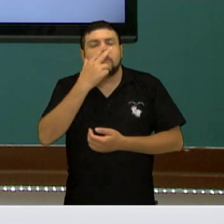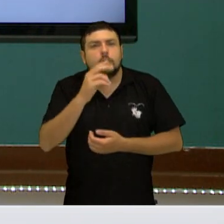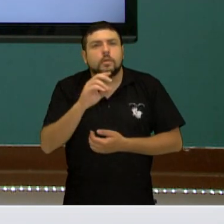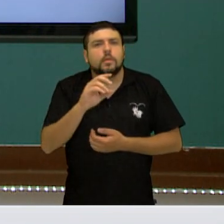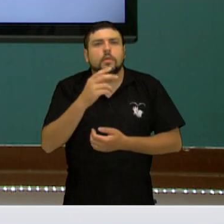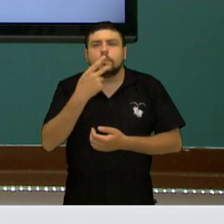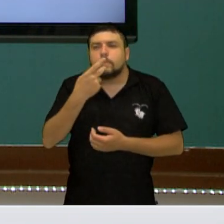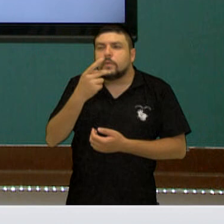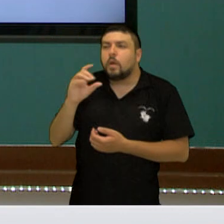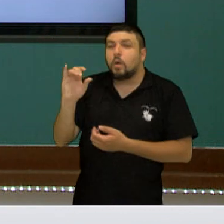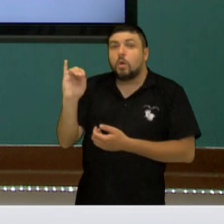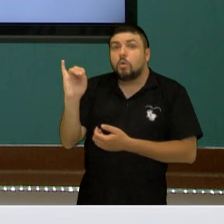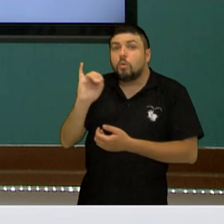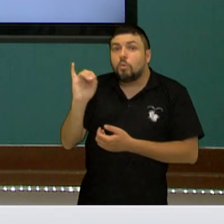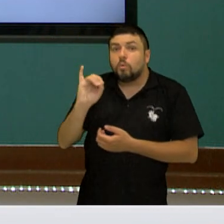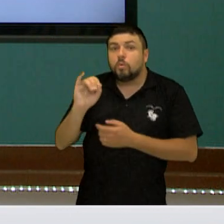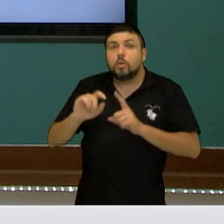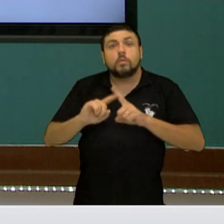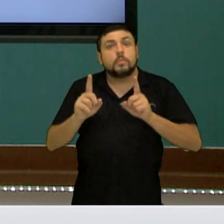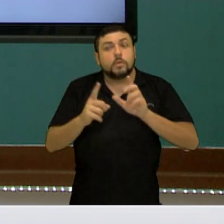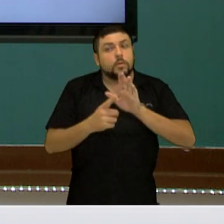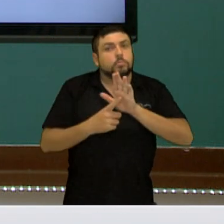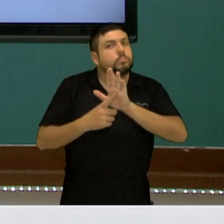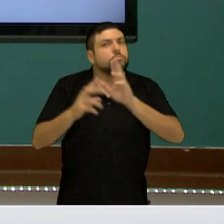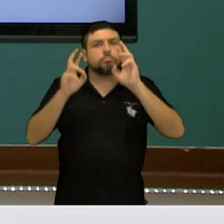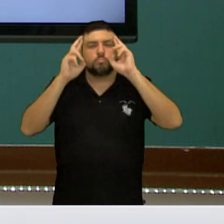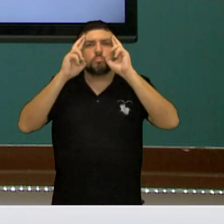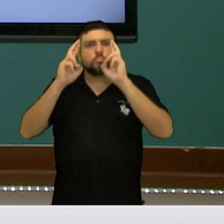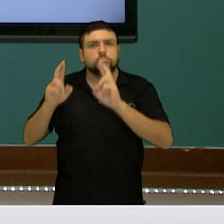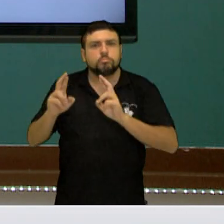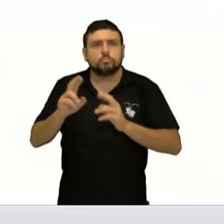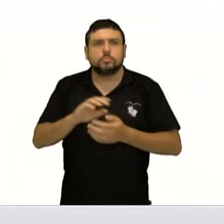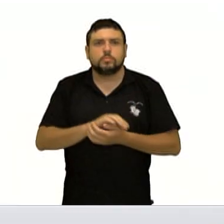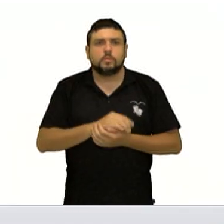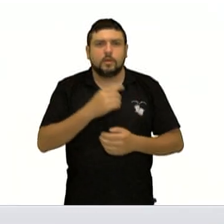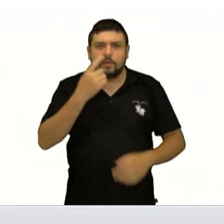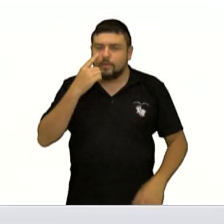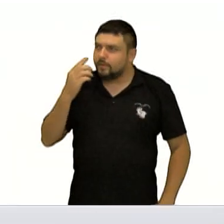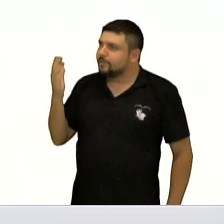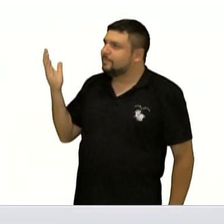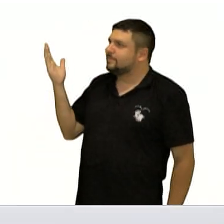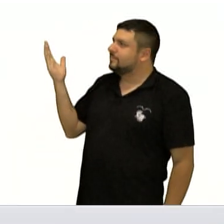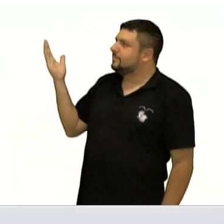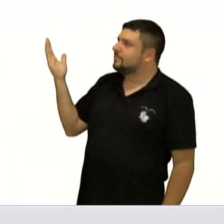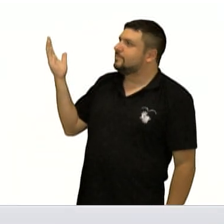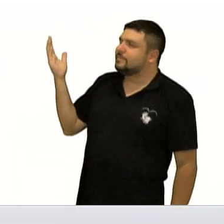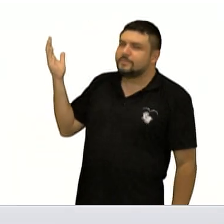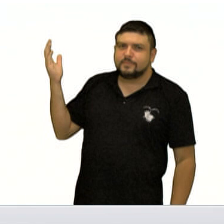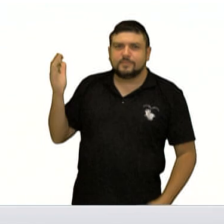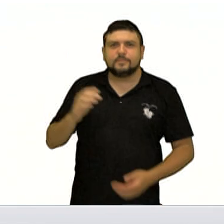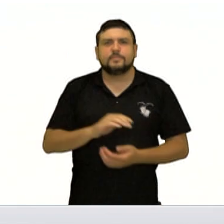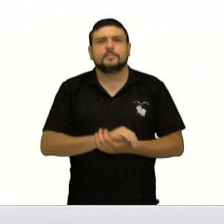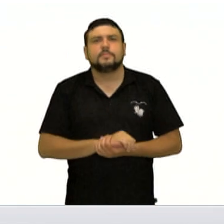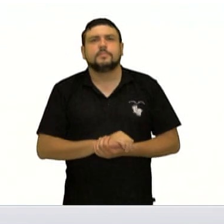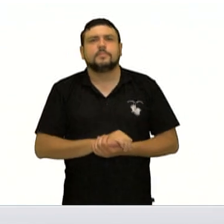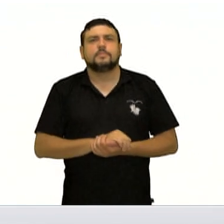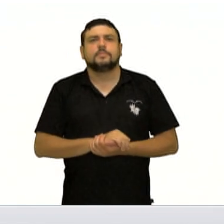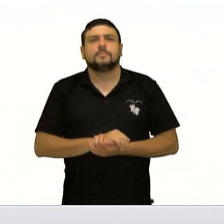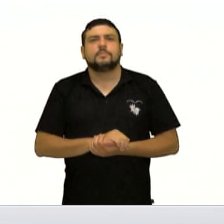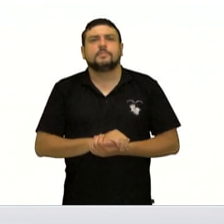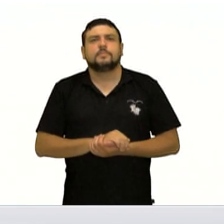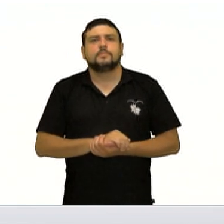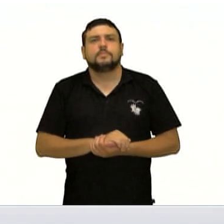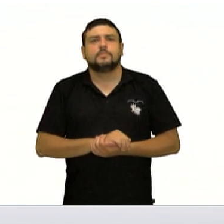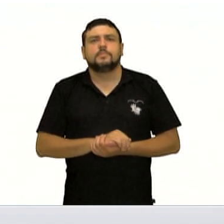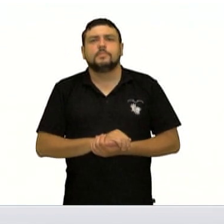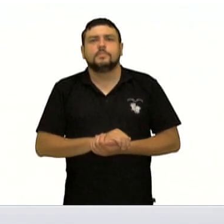oi com muito respeito e honra, ok? Olha lá, ó. o curvando-se no Japão agora,